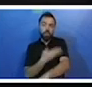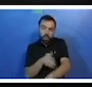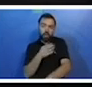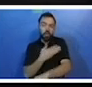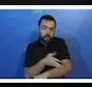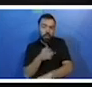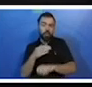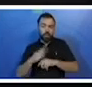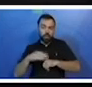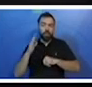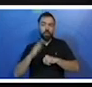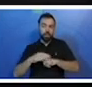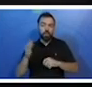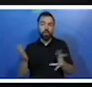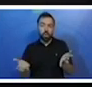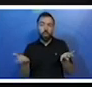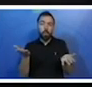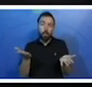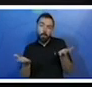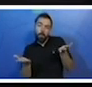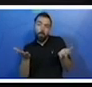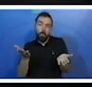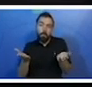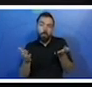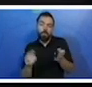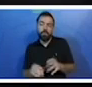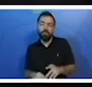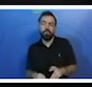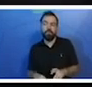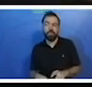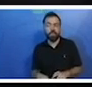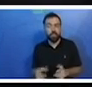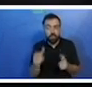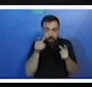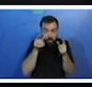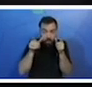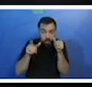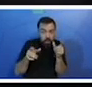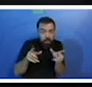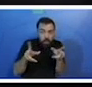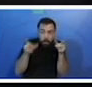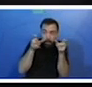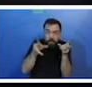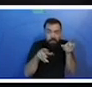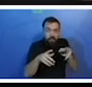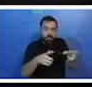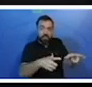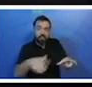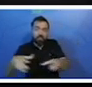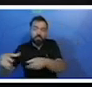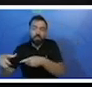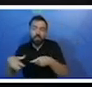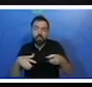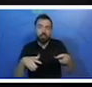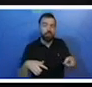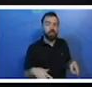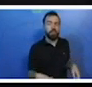suas condições de equilíbrio, suas condições de força, de percepção de espaço, e dessa forma ele consegue